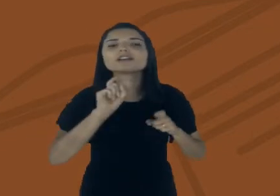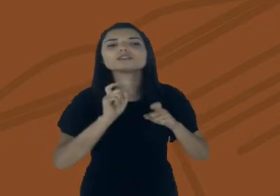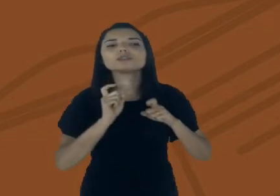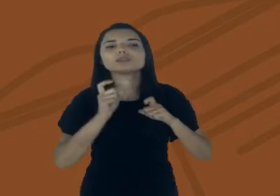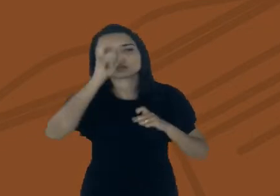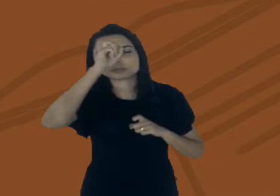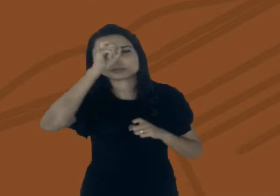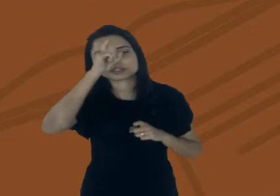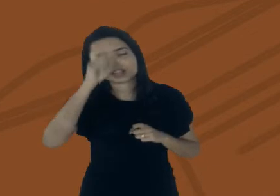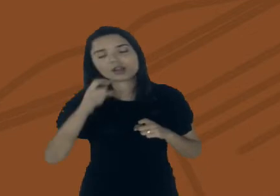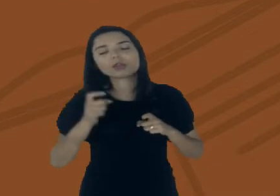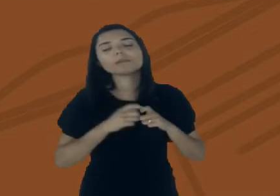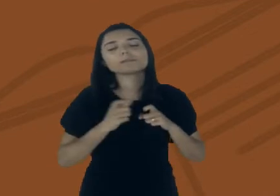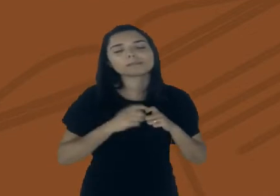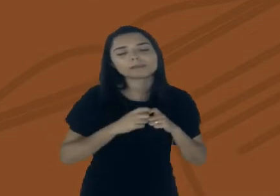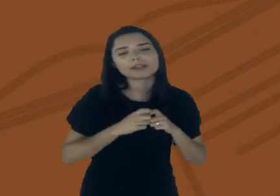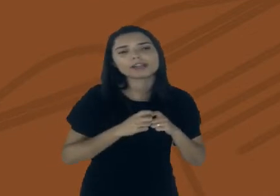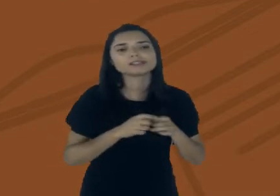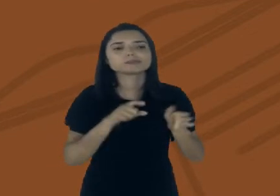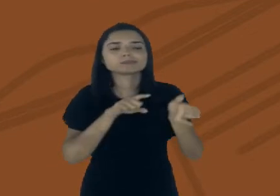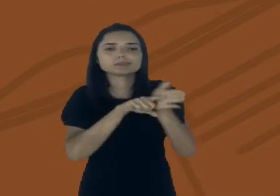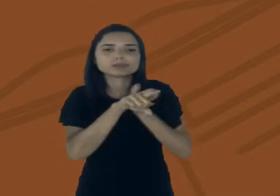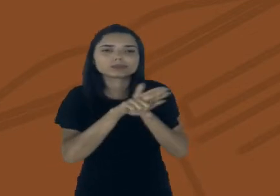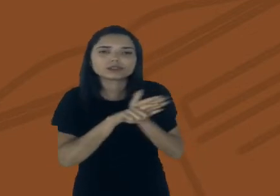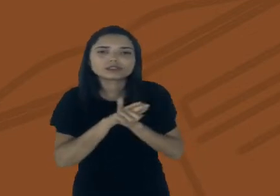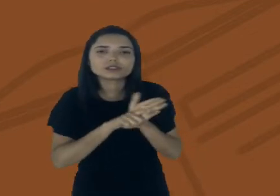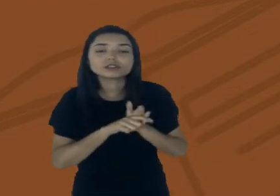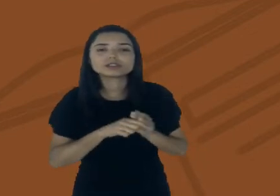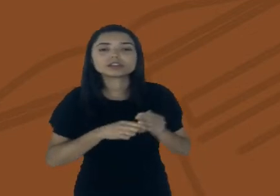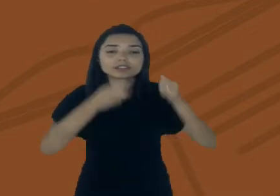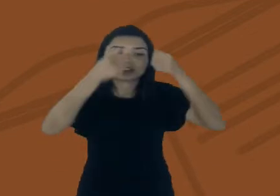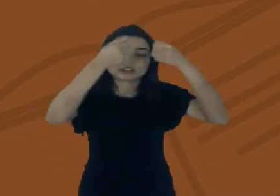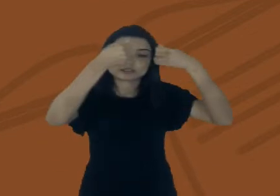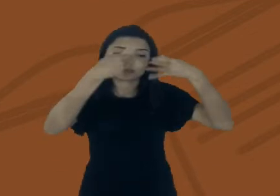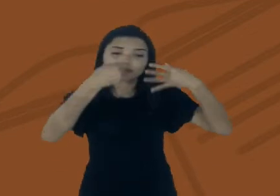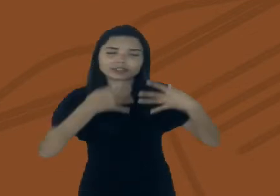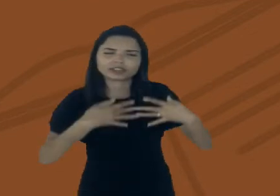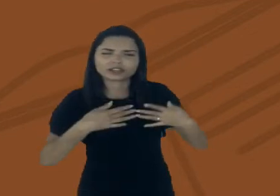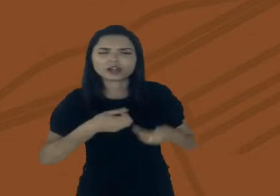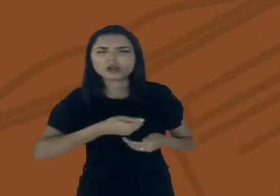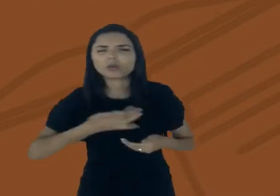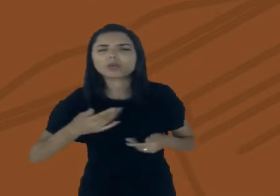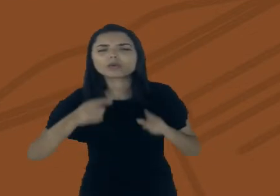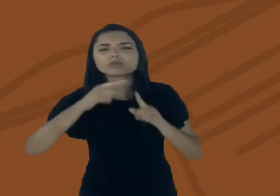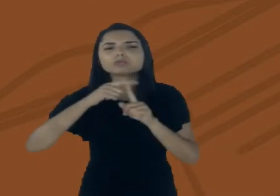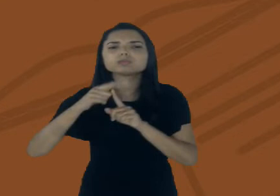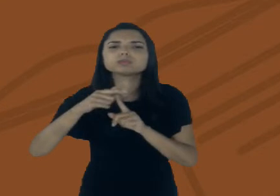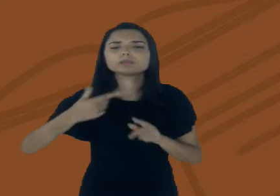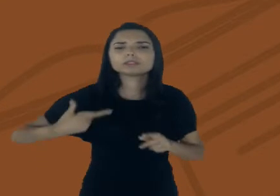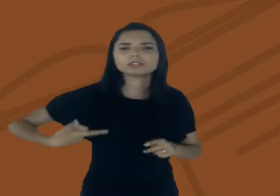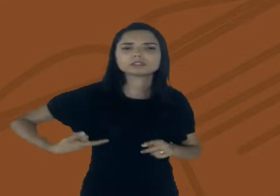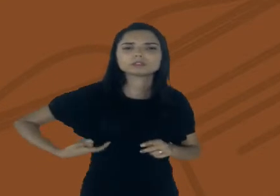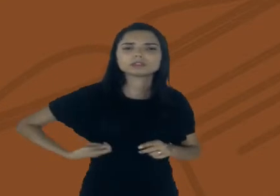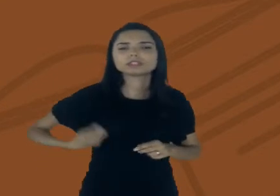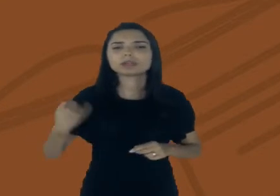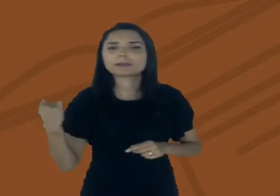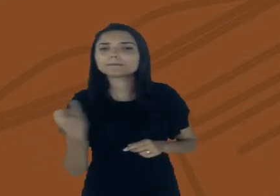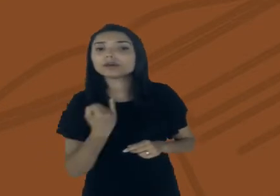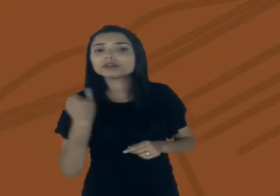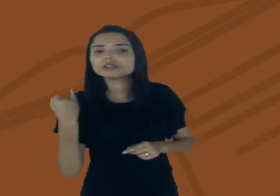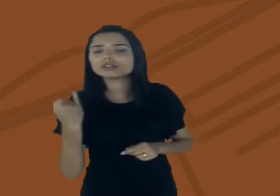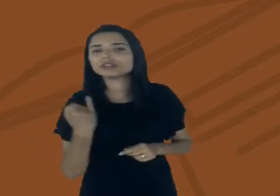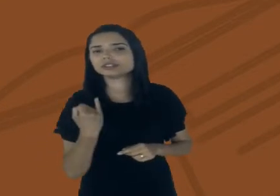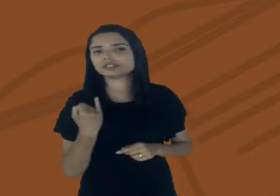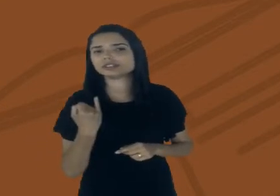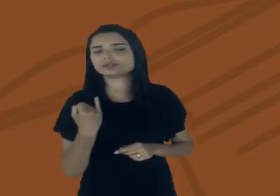vão dizer, dentro das possibilidades, qual o tipo de insulina que é mais adequado para você. Então, é por isso que é importante a diagnose médica,